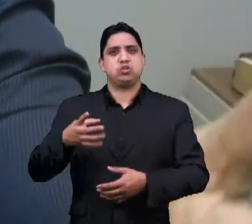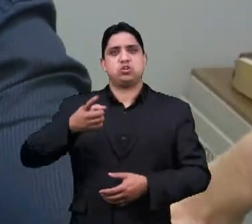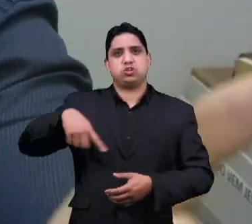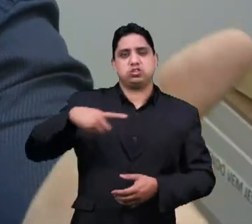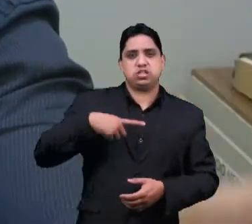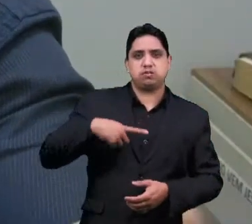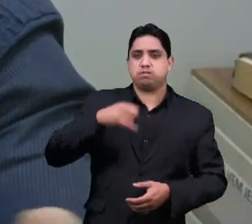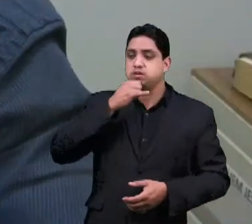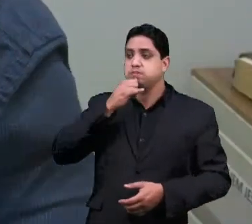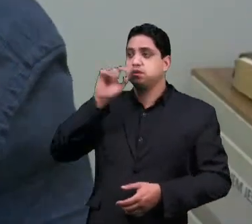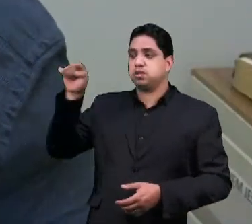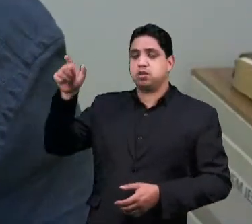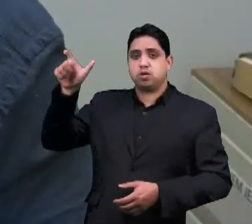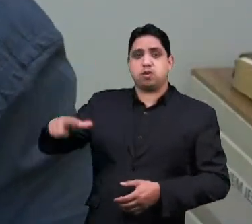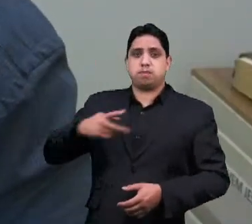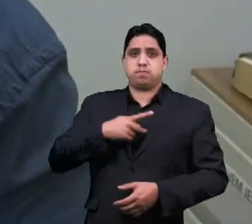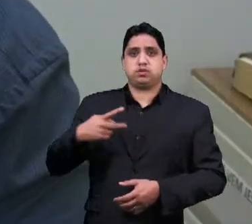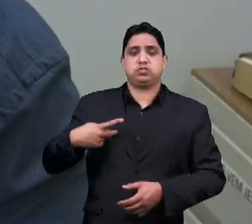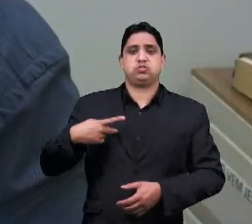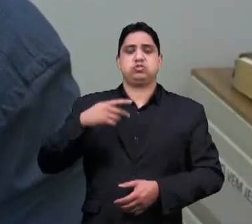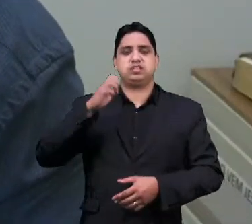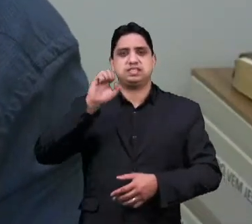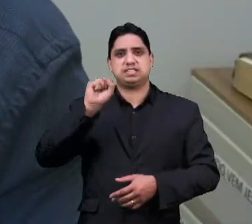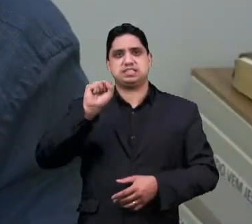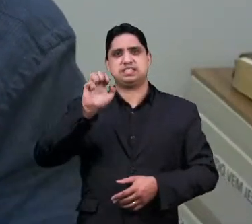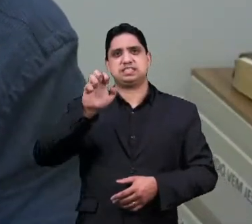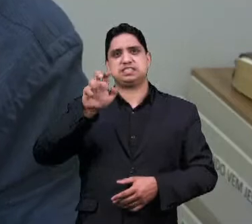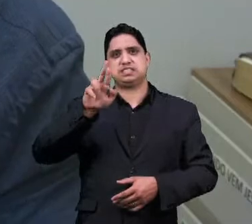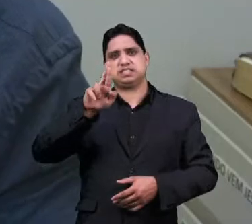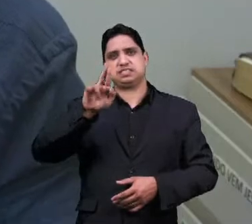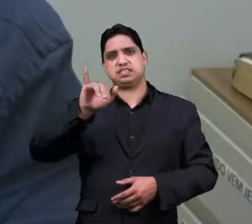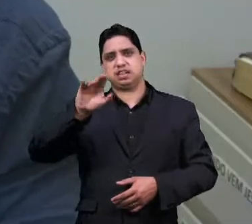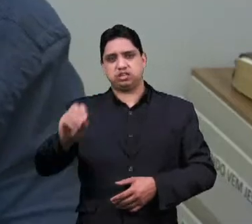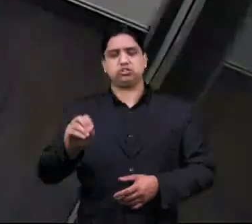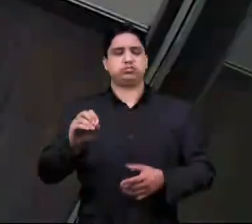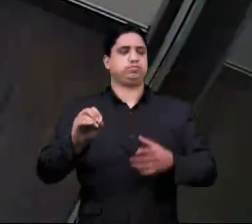aqui o pastor Sérgio representando, anunciando o Evangelho Eterno, nós temos o pastor